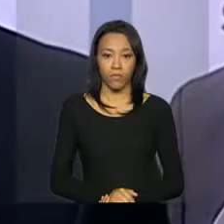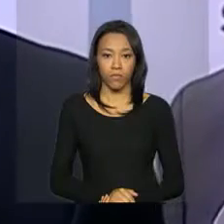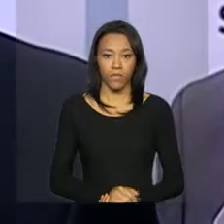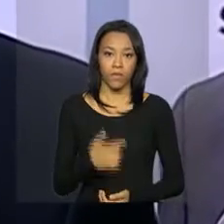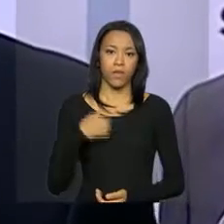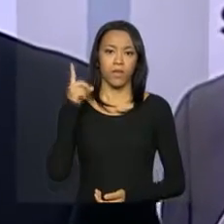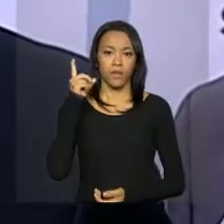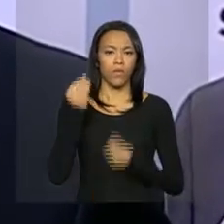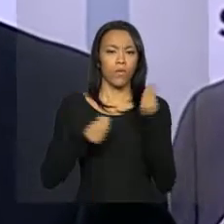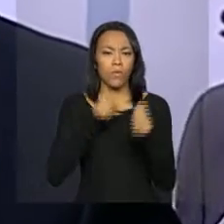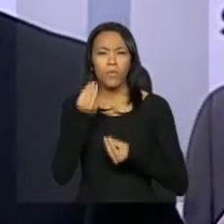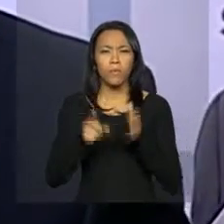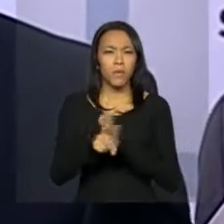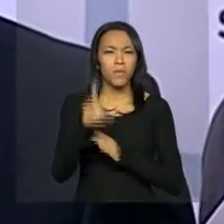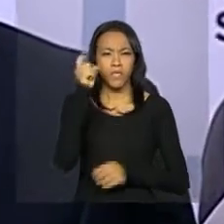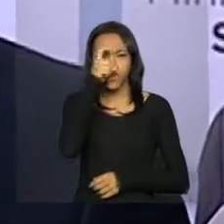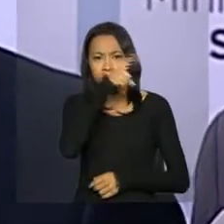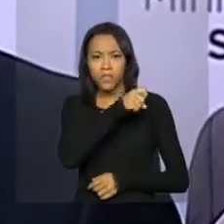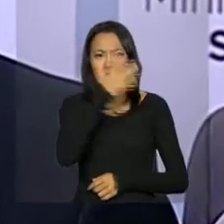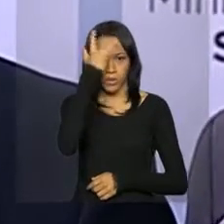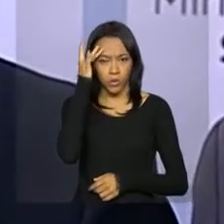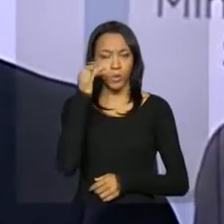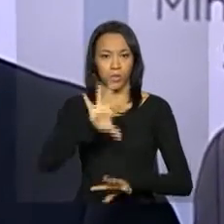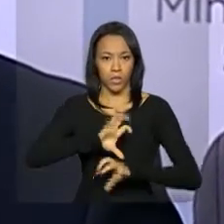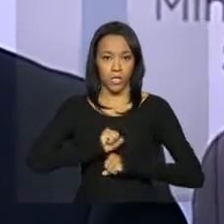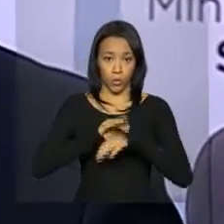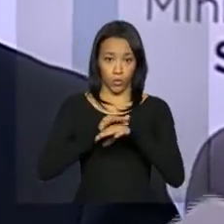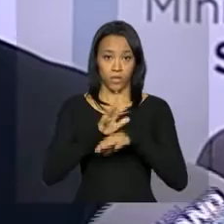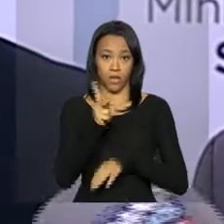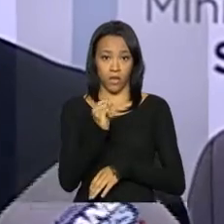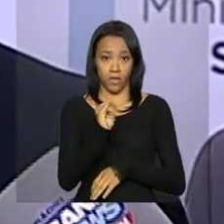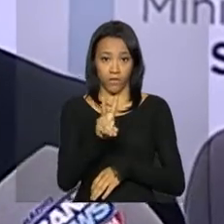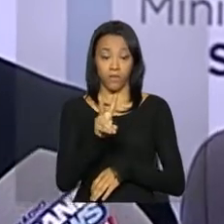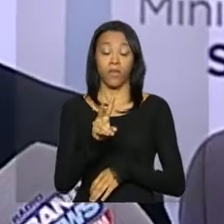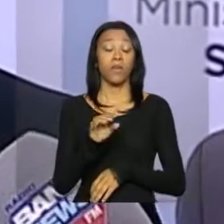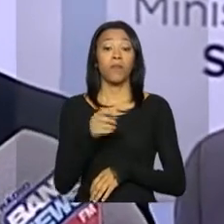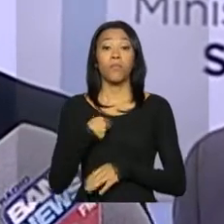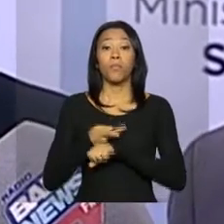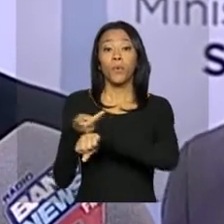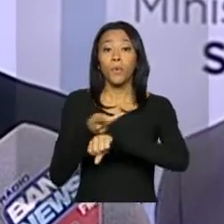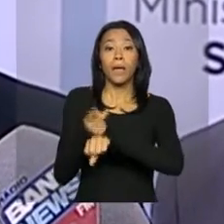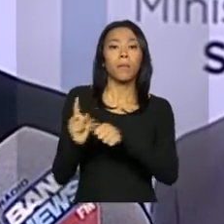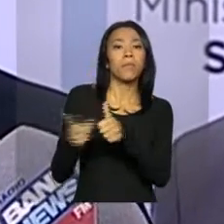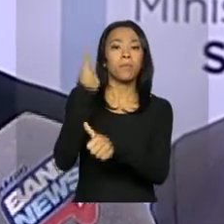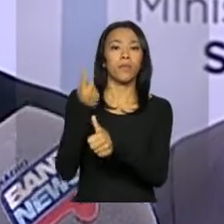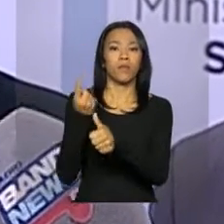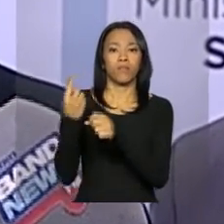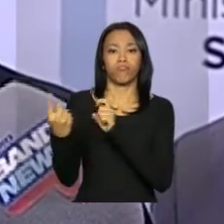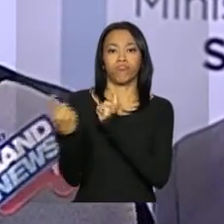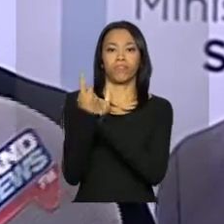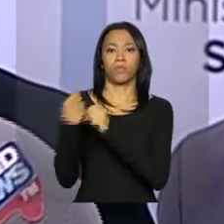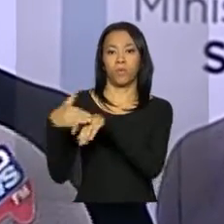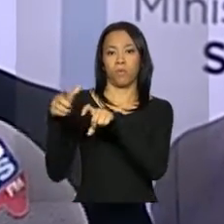É uma dificuldade de conseguir uma primeira consulta, de conseguir um medicamento? Bom, o importante é que hoje nós